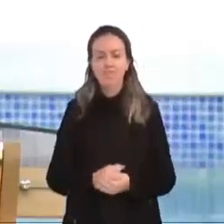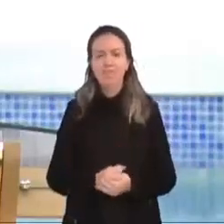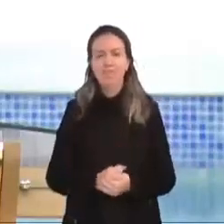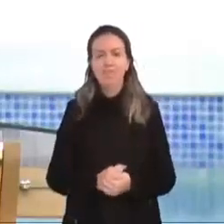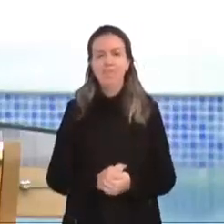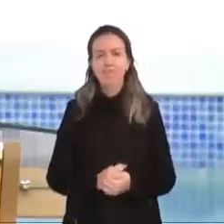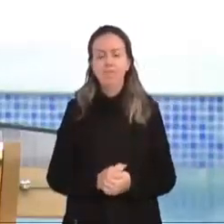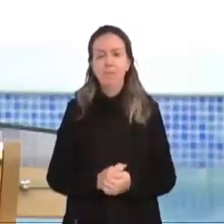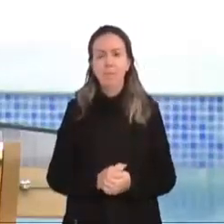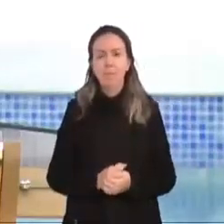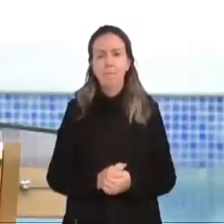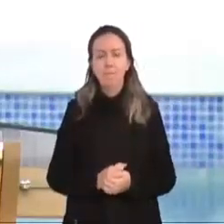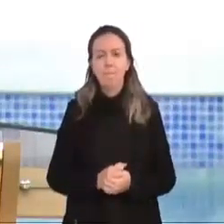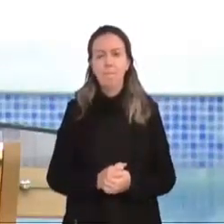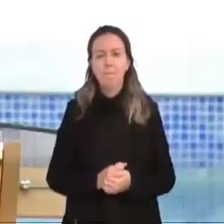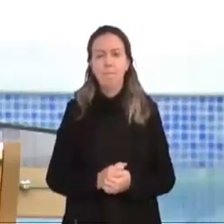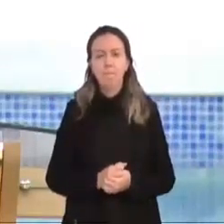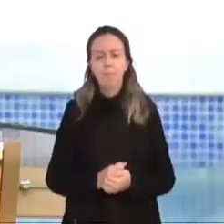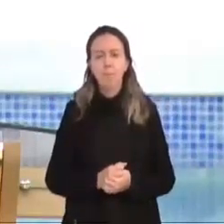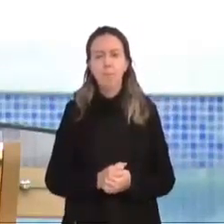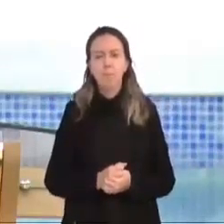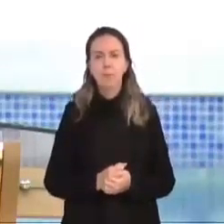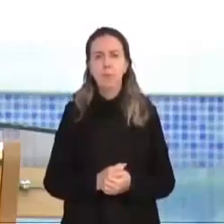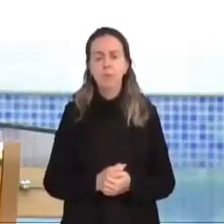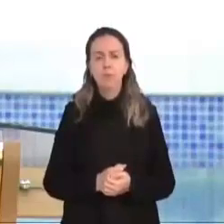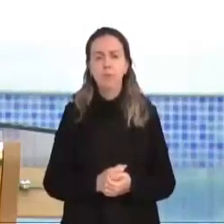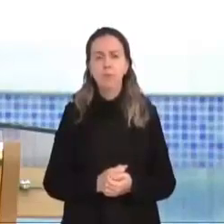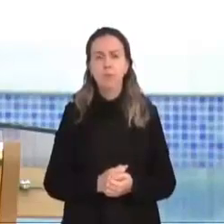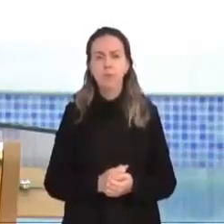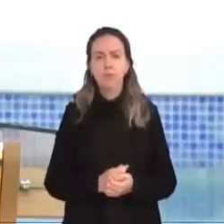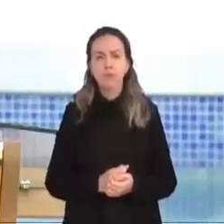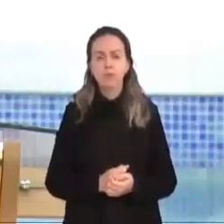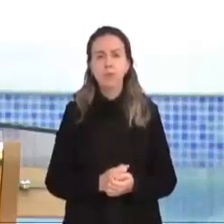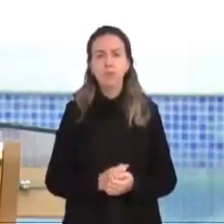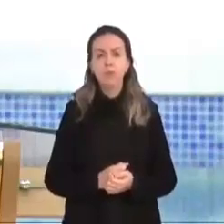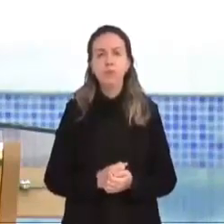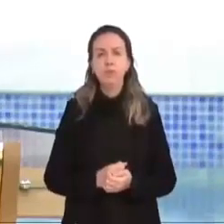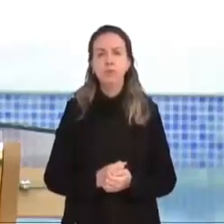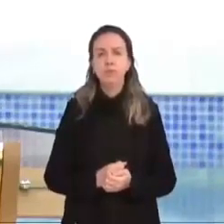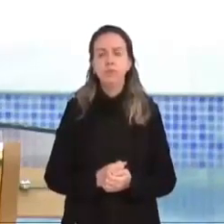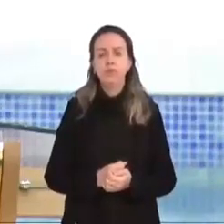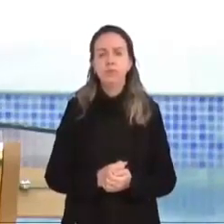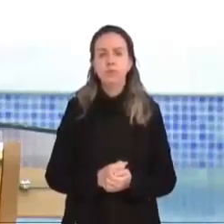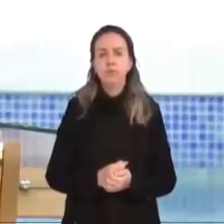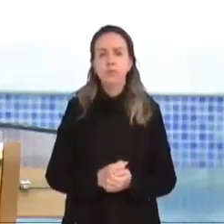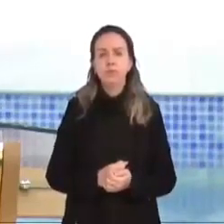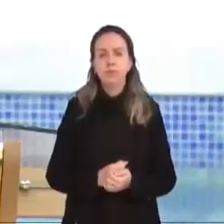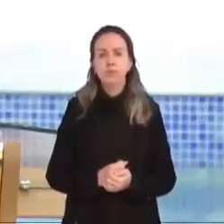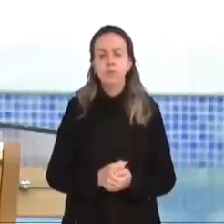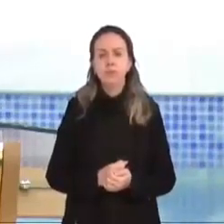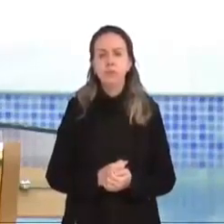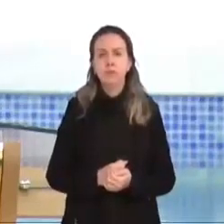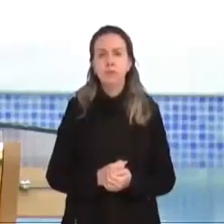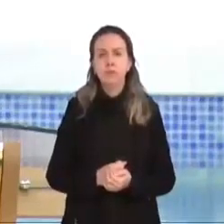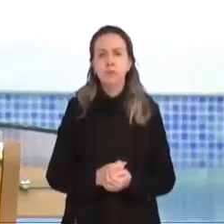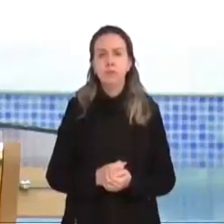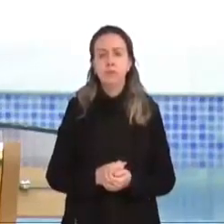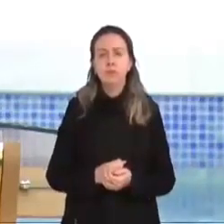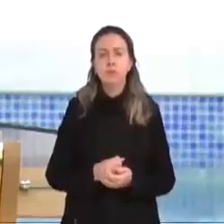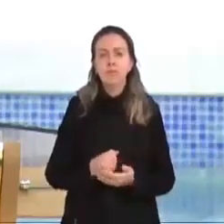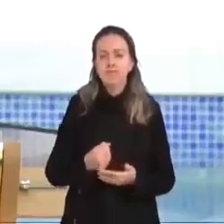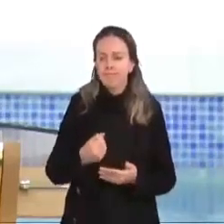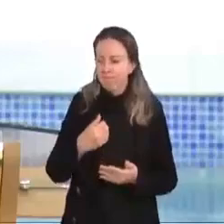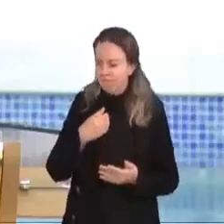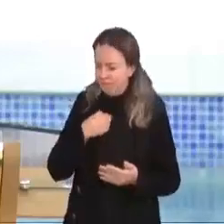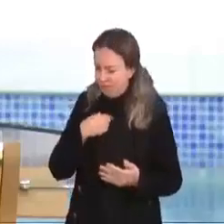conhecido, famoso, muito usado, pregado, cantado. Agora, onde é que o